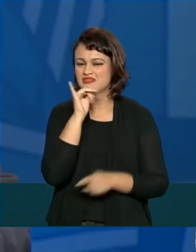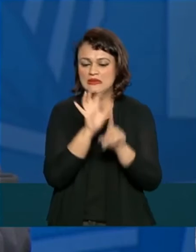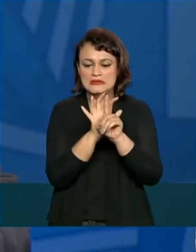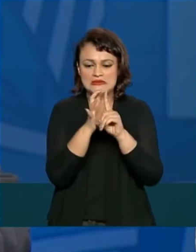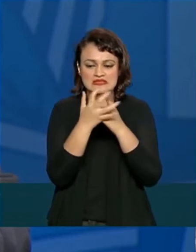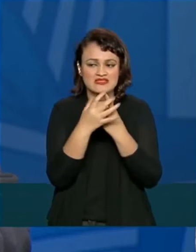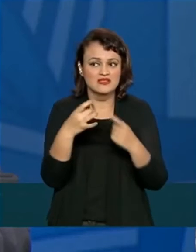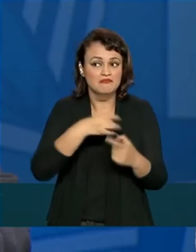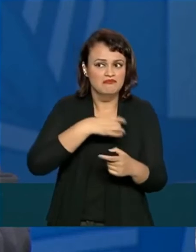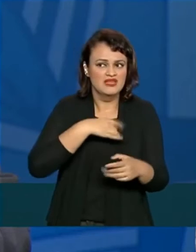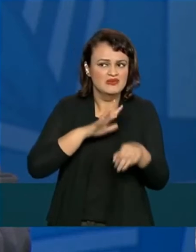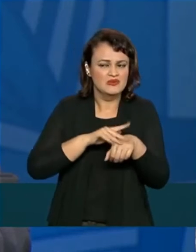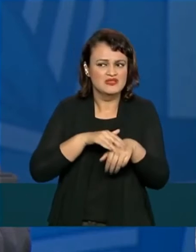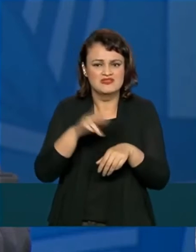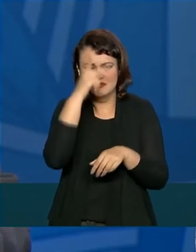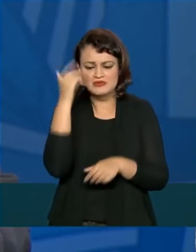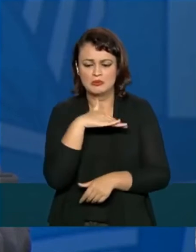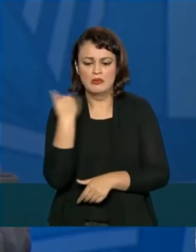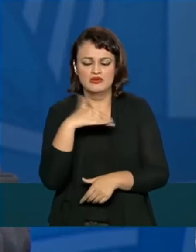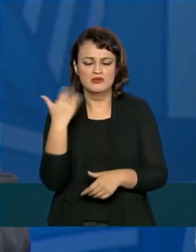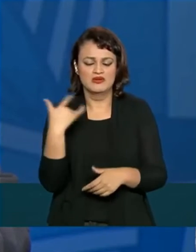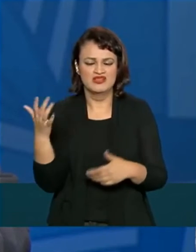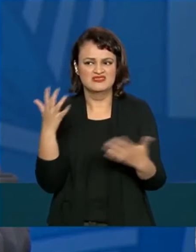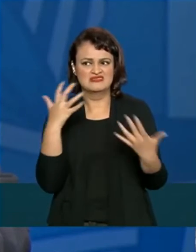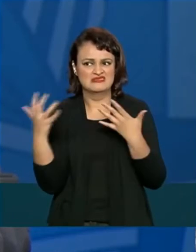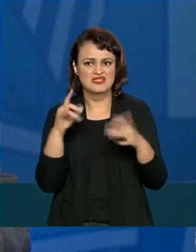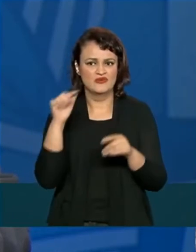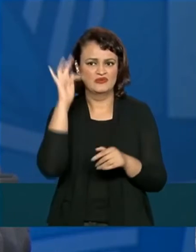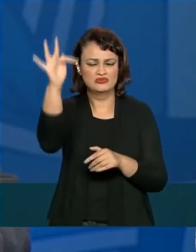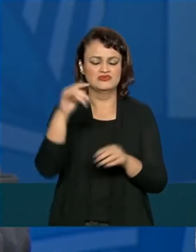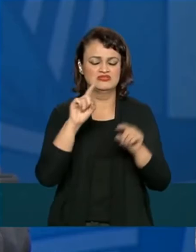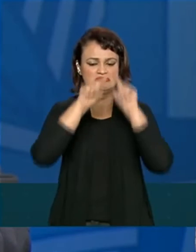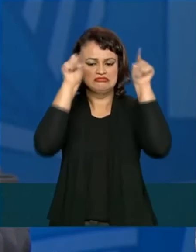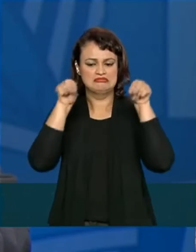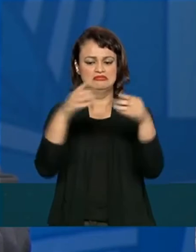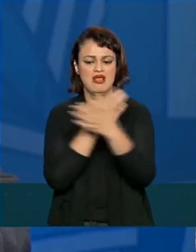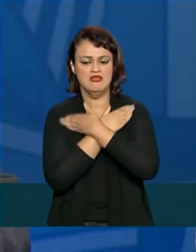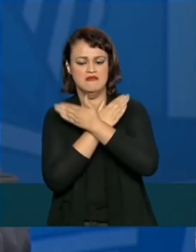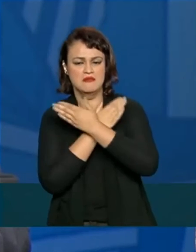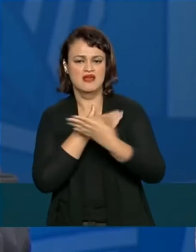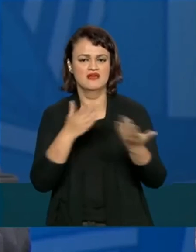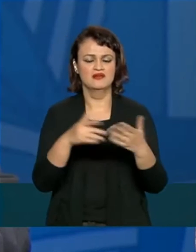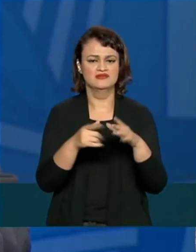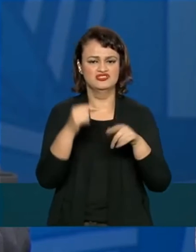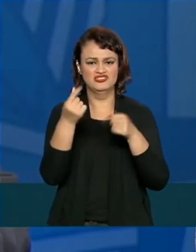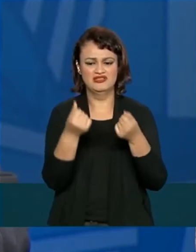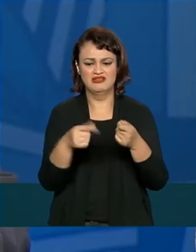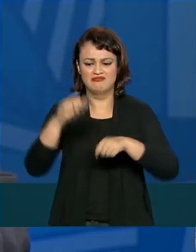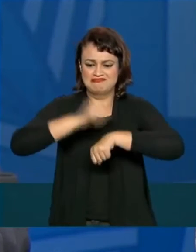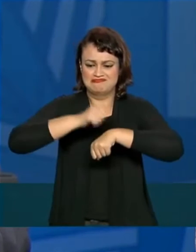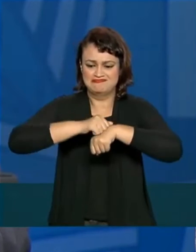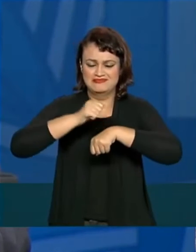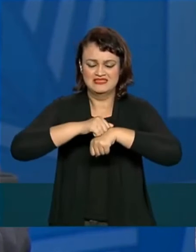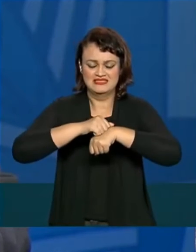do adoecimento e a perda de pessoas próximas, a incerteza sobre o futuro, o desemprego e a diminuição da renda são